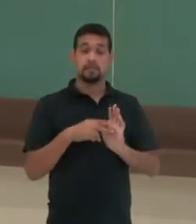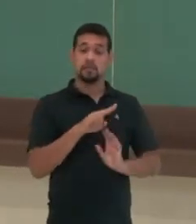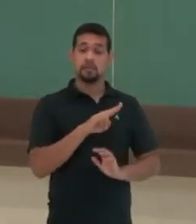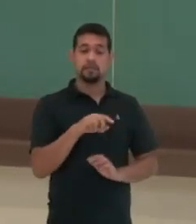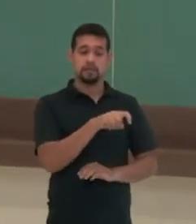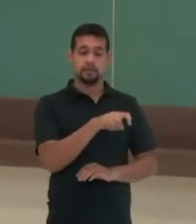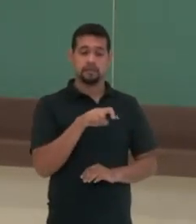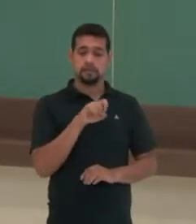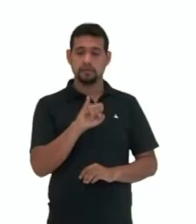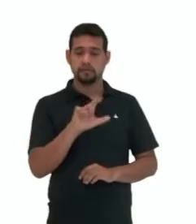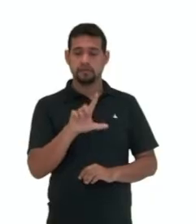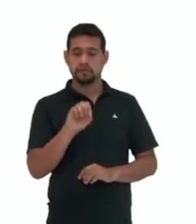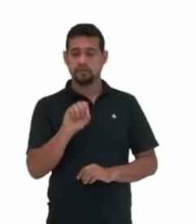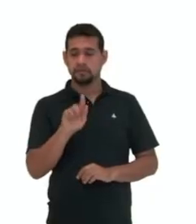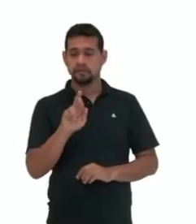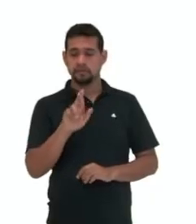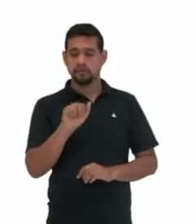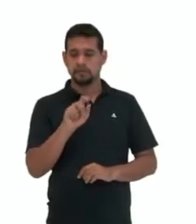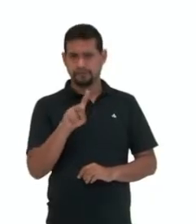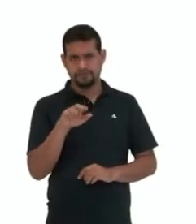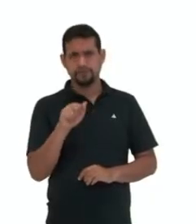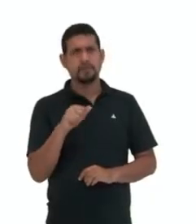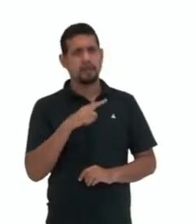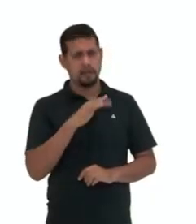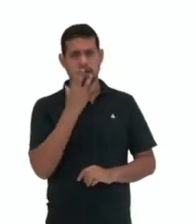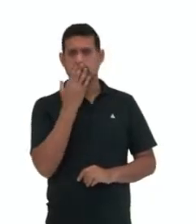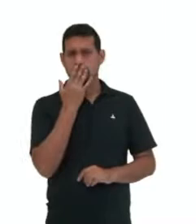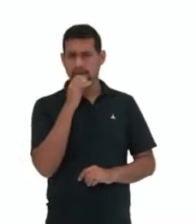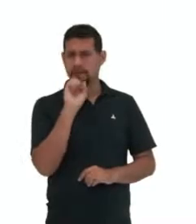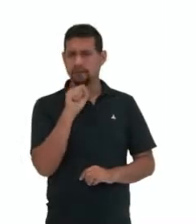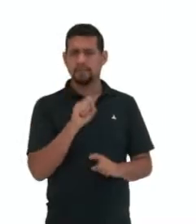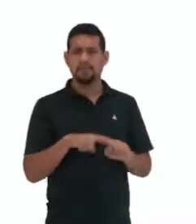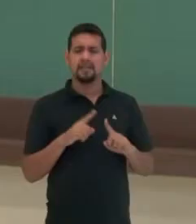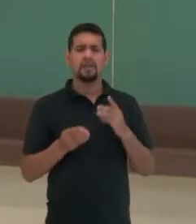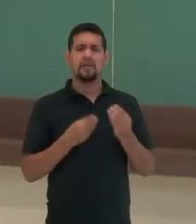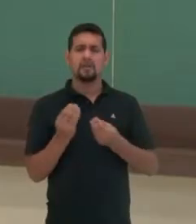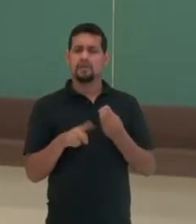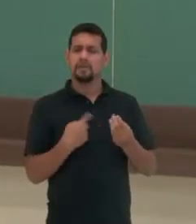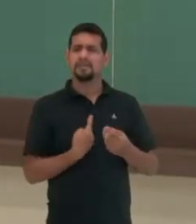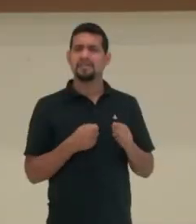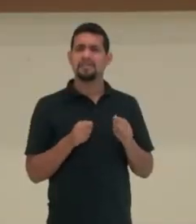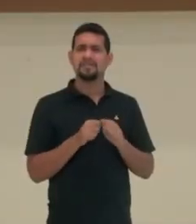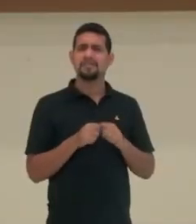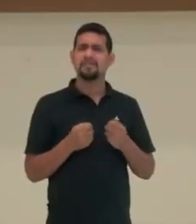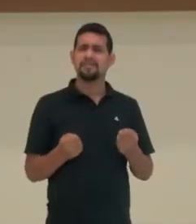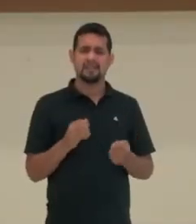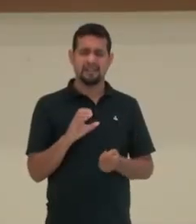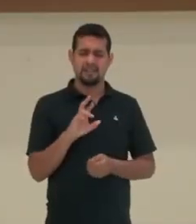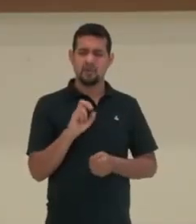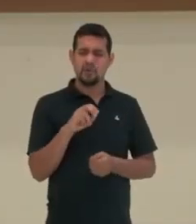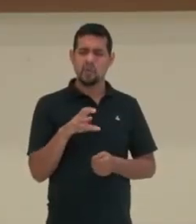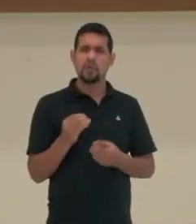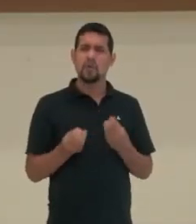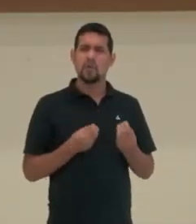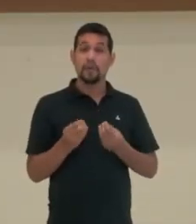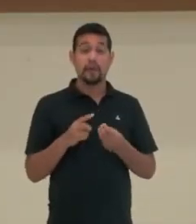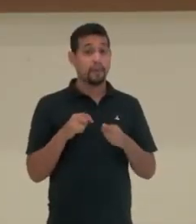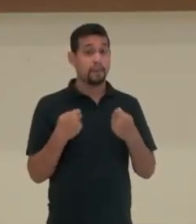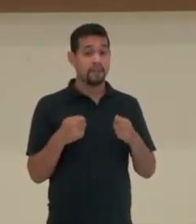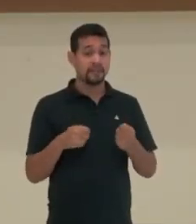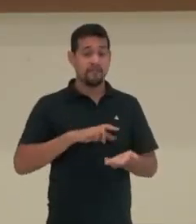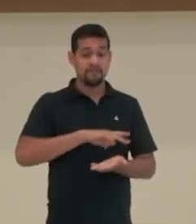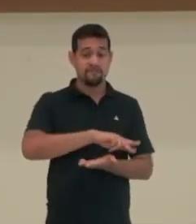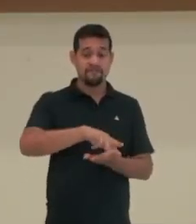xilogravura colorida. Então há um exemplo aqui, Então como que a gente faz essa cromoxilogravura? Você vai precisar de